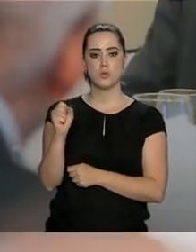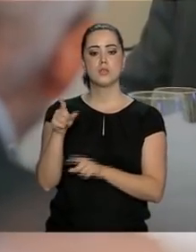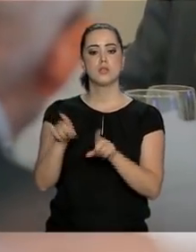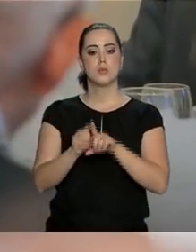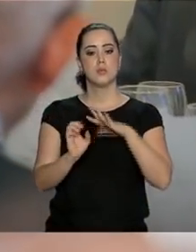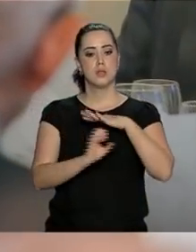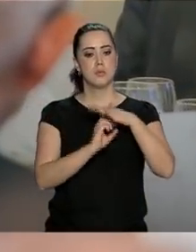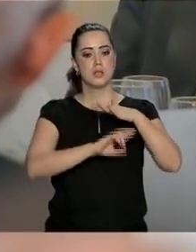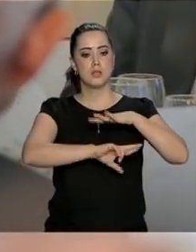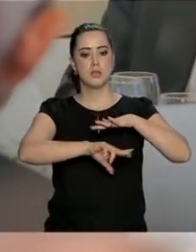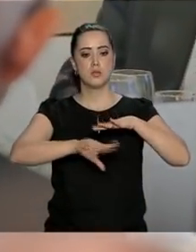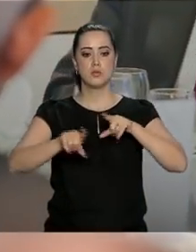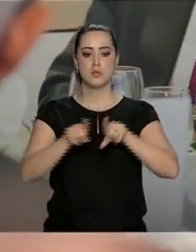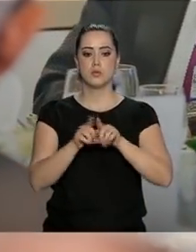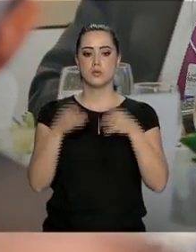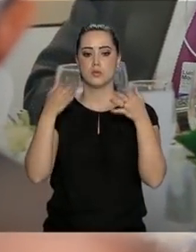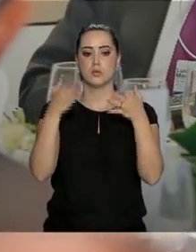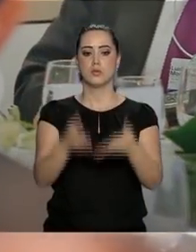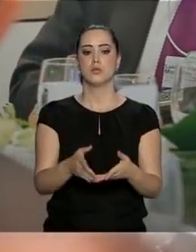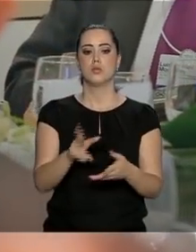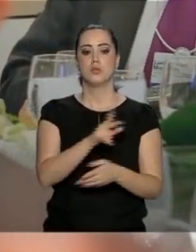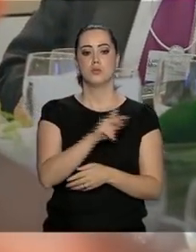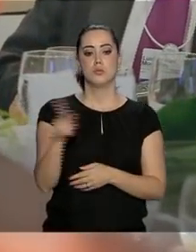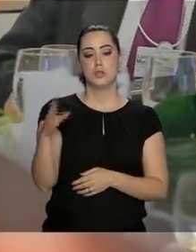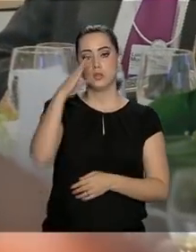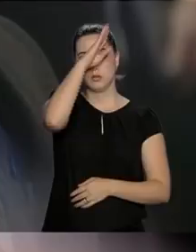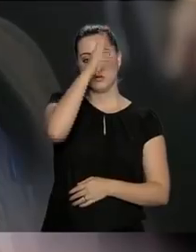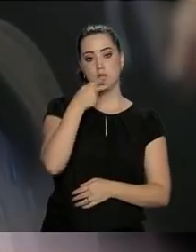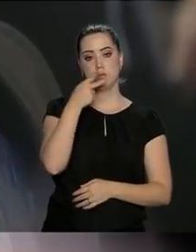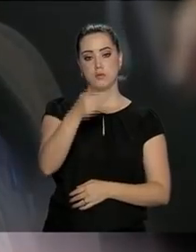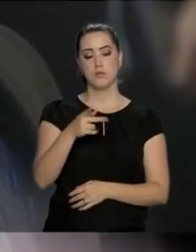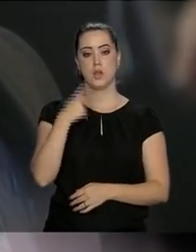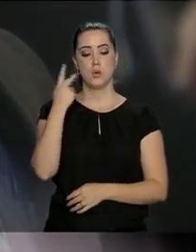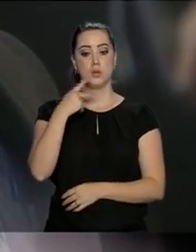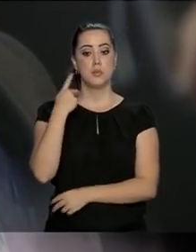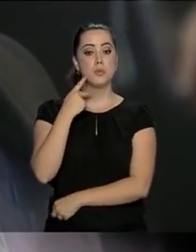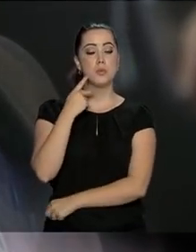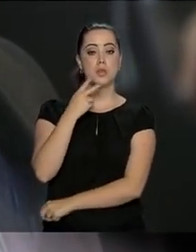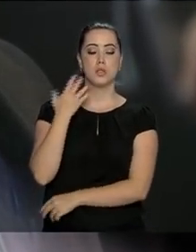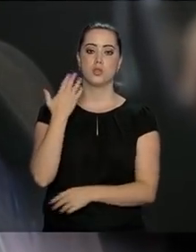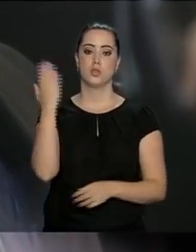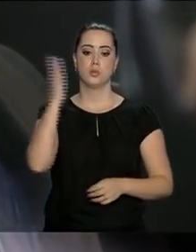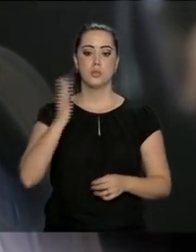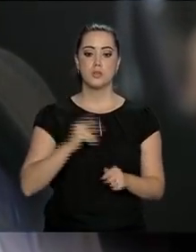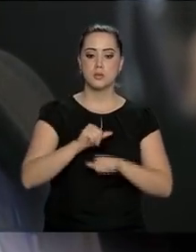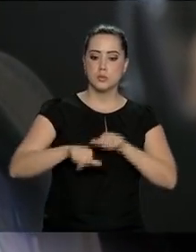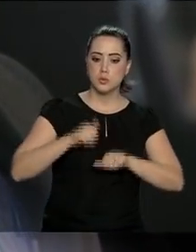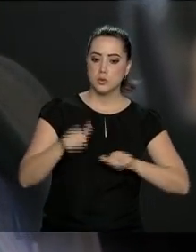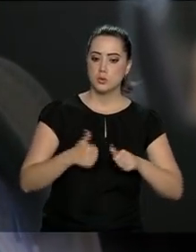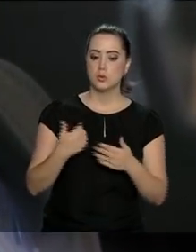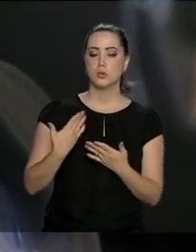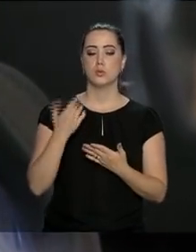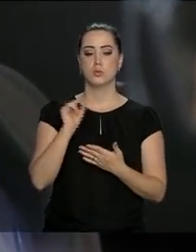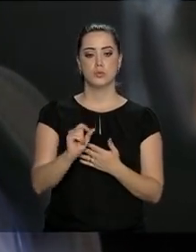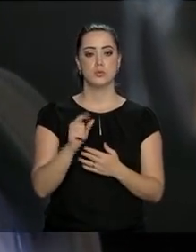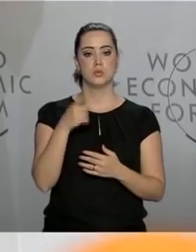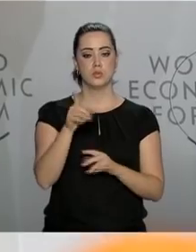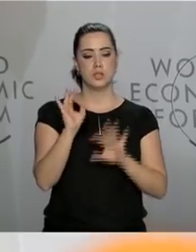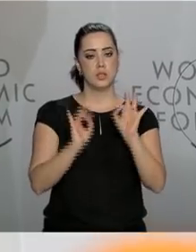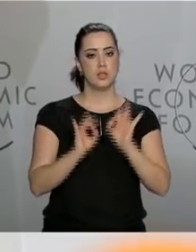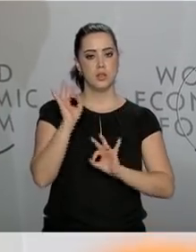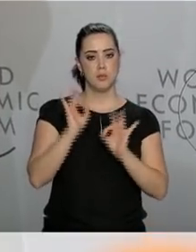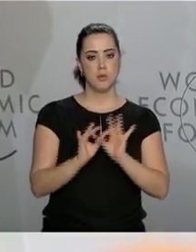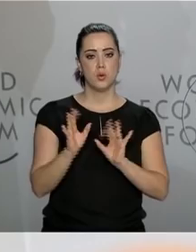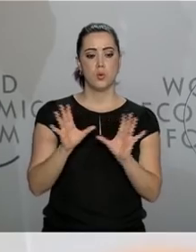empresários. Durante o encontro, o presidente brasileiro disse que a política do Brasil mudou drasticamente e que ele montou